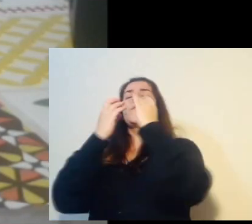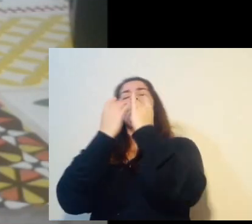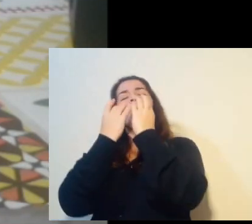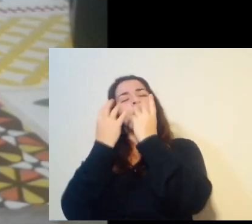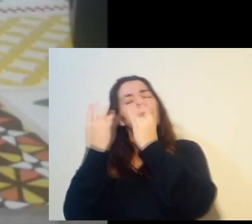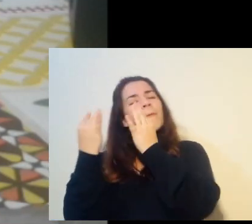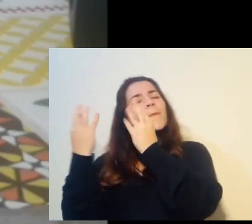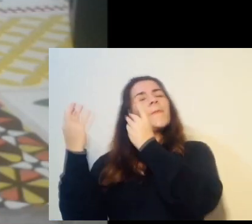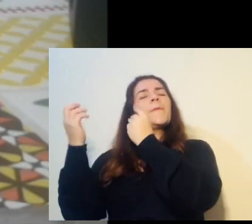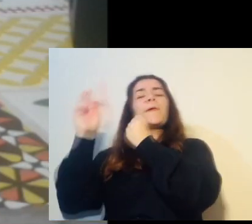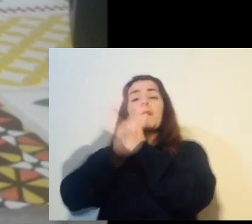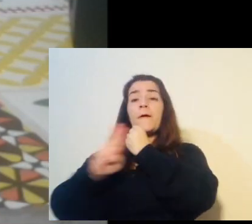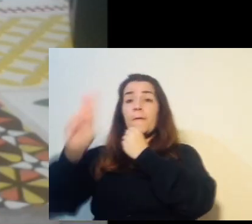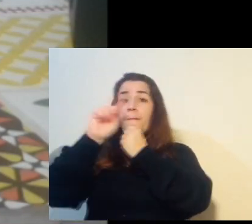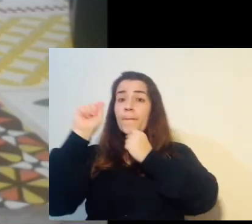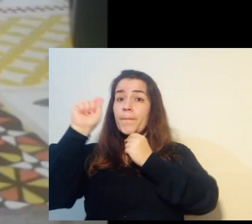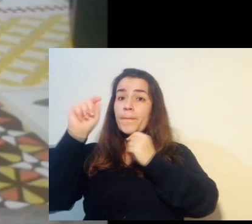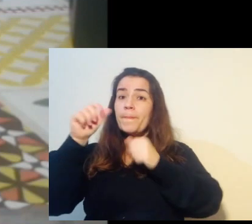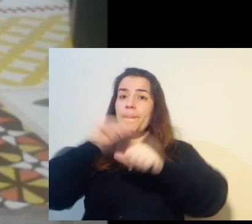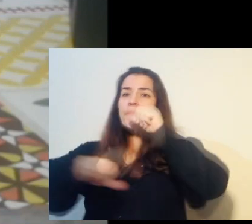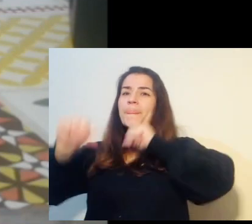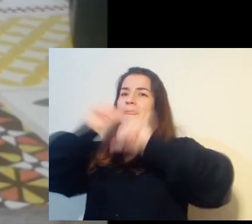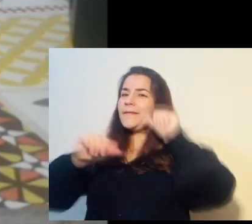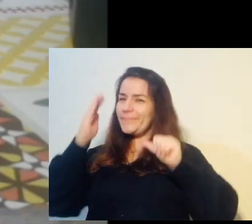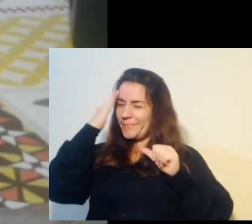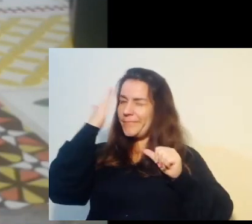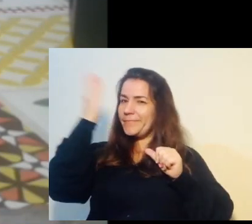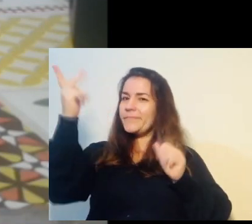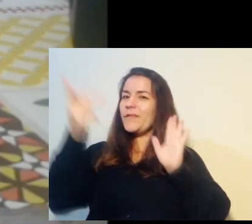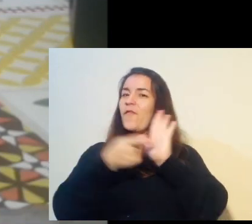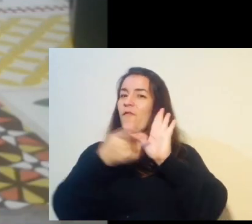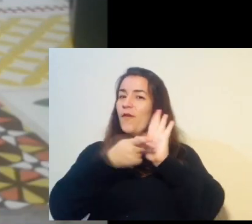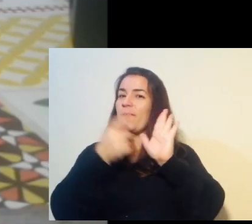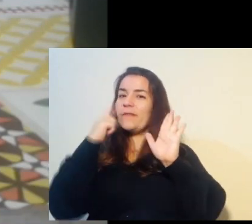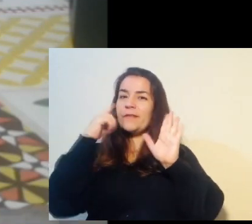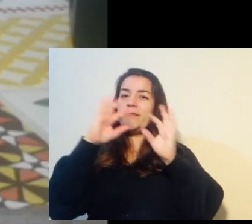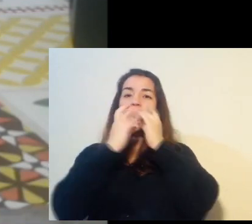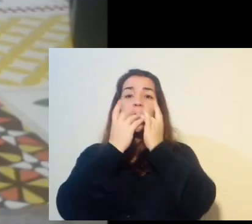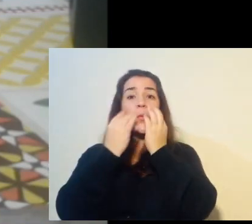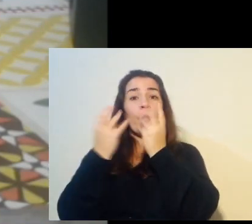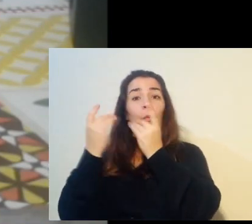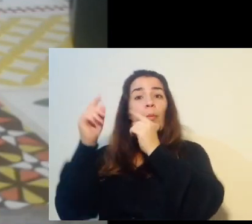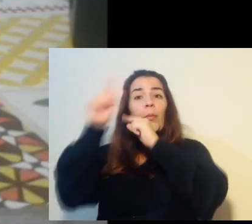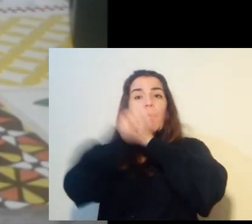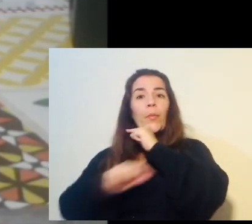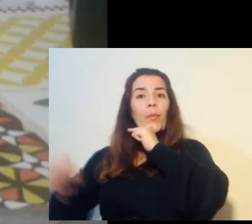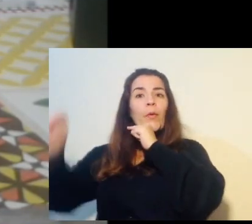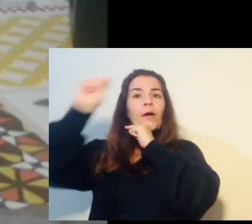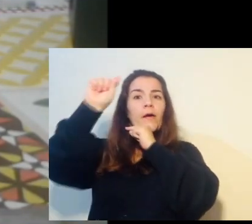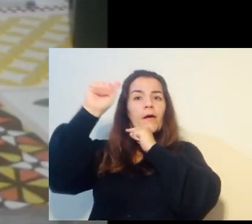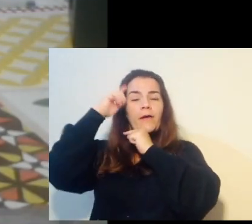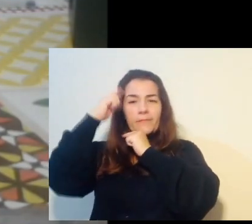minha flauta, no que está se transformando numa flauta, na verdade, né, nesse cano.